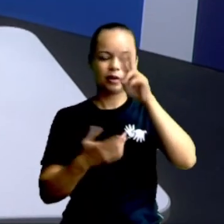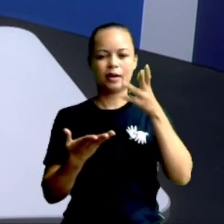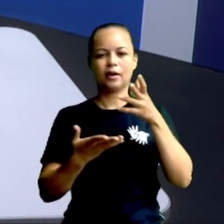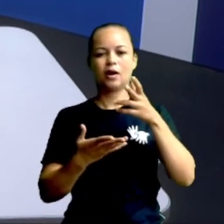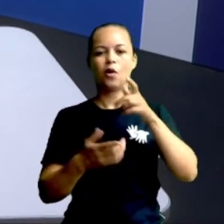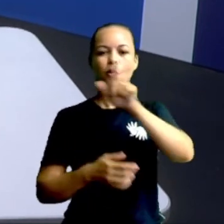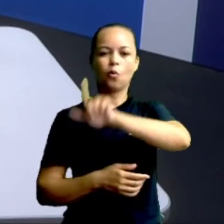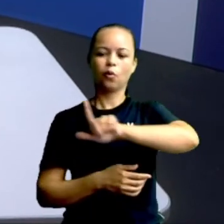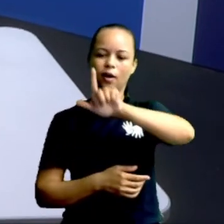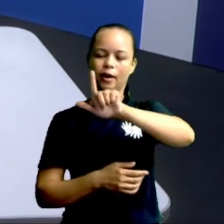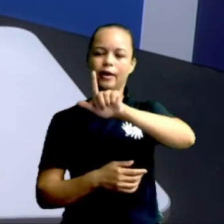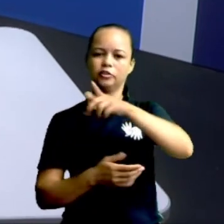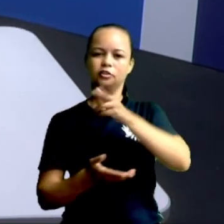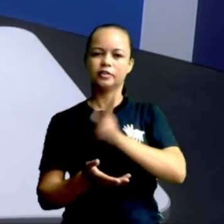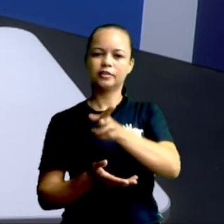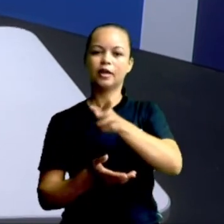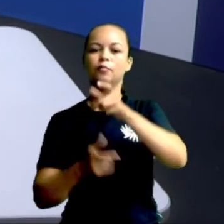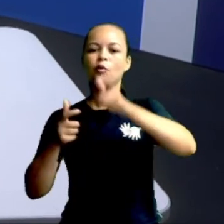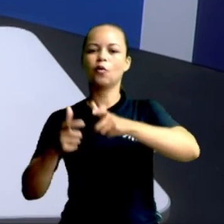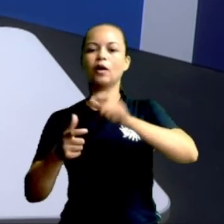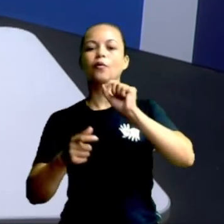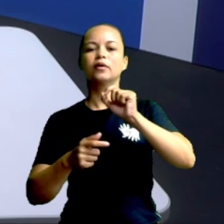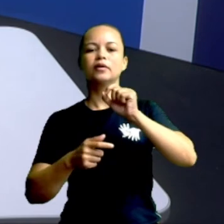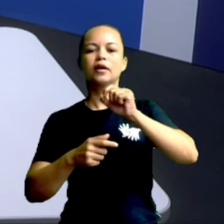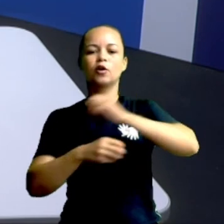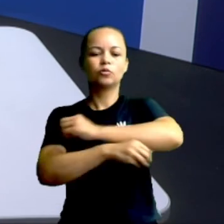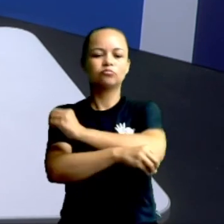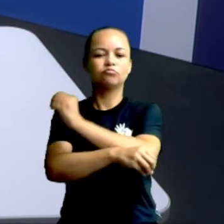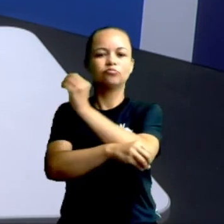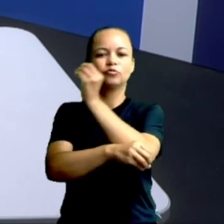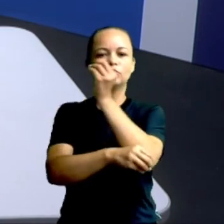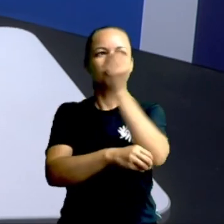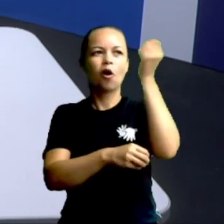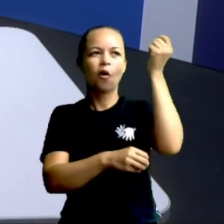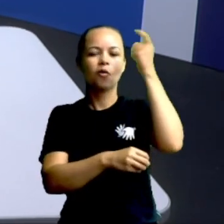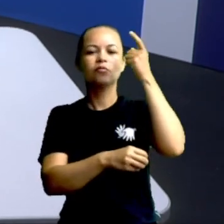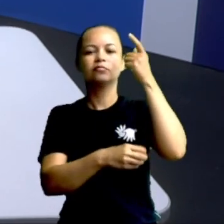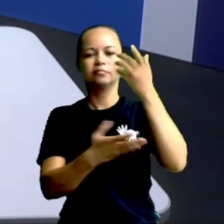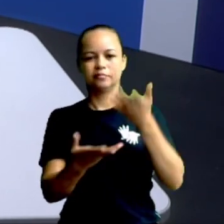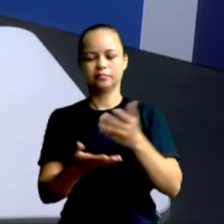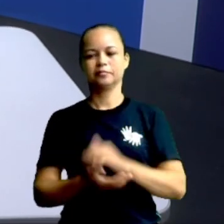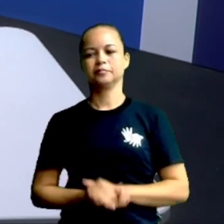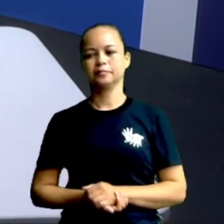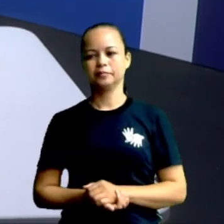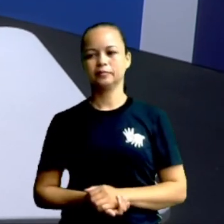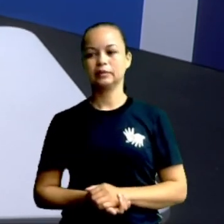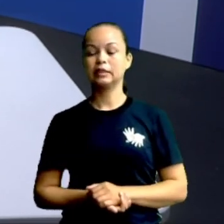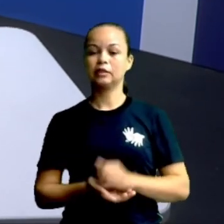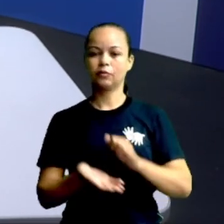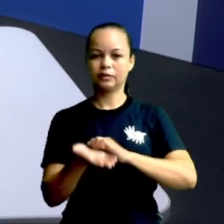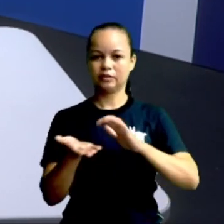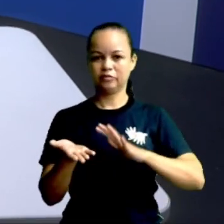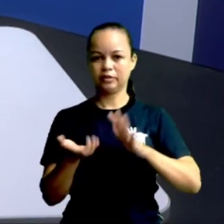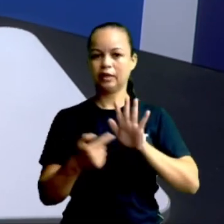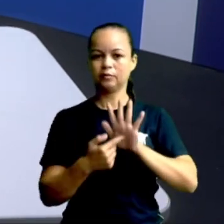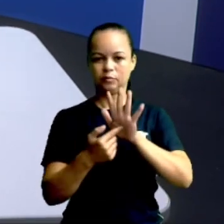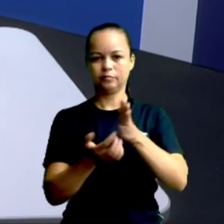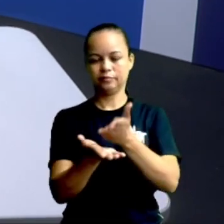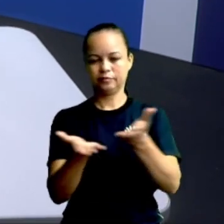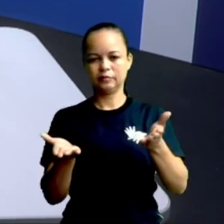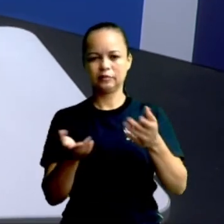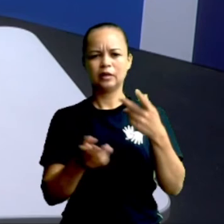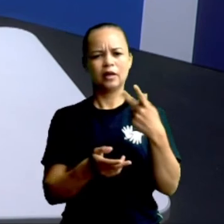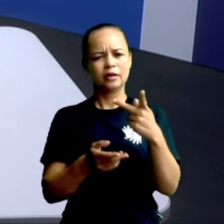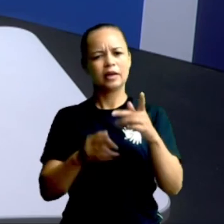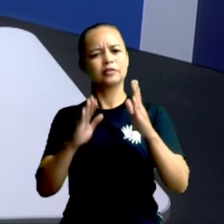está sempre onde o sol nasce. Então, o sol nasceu daquele lado, aquele lado é o leste, tá bom? E essa é a atividade que eu vou propor para vocês.